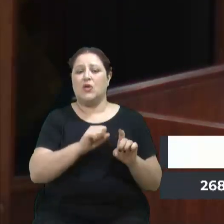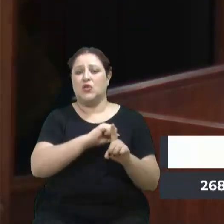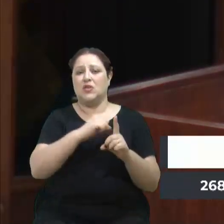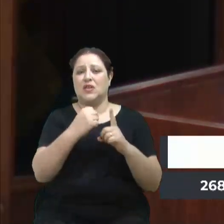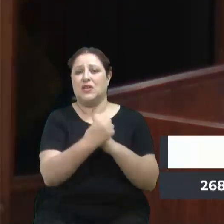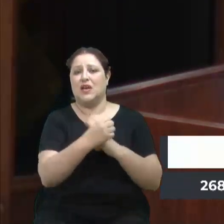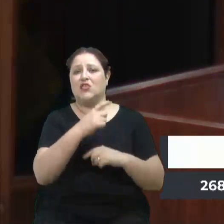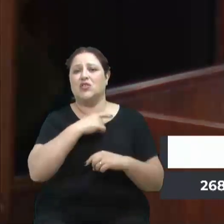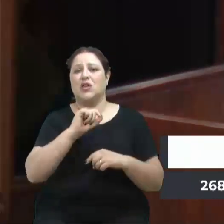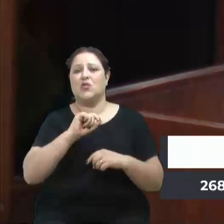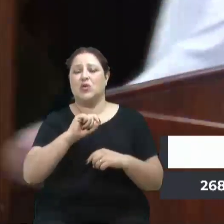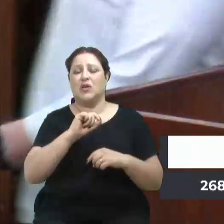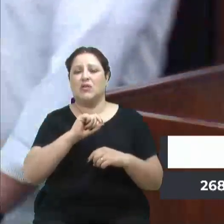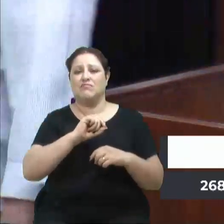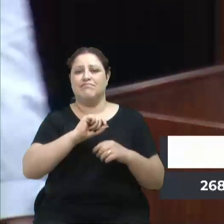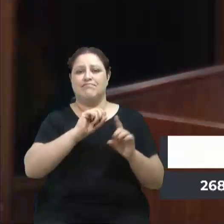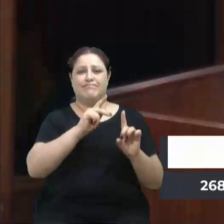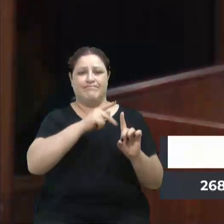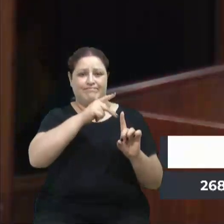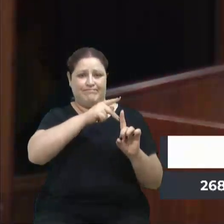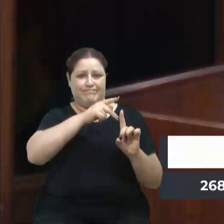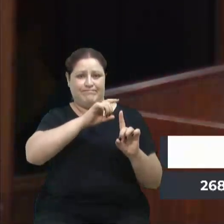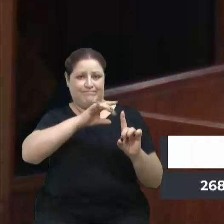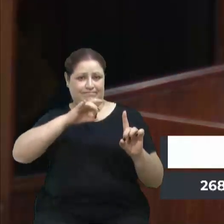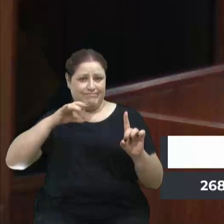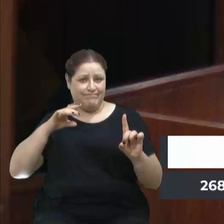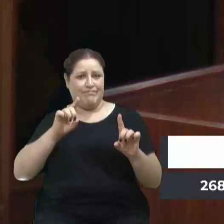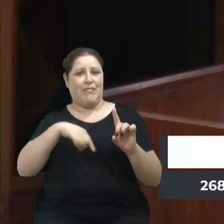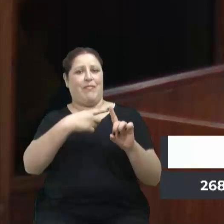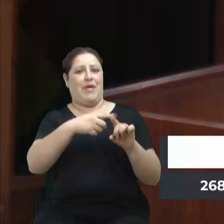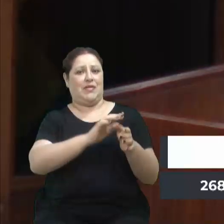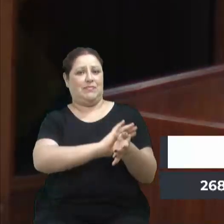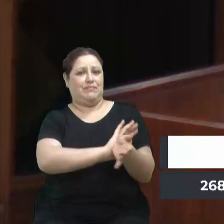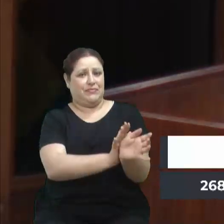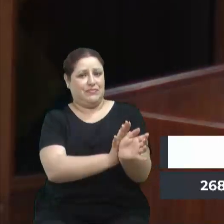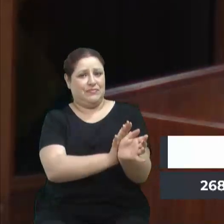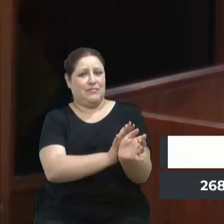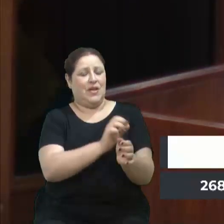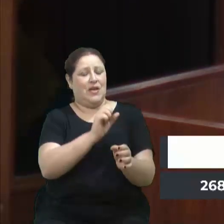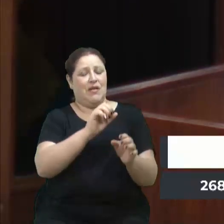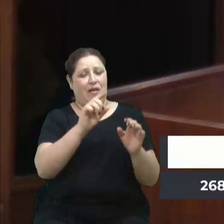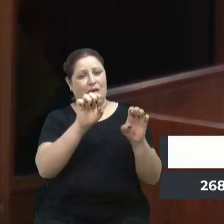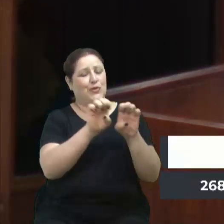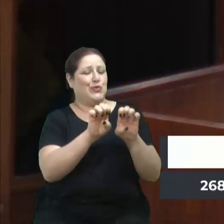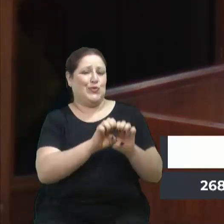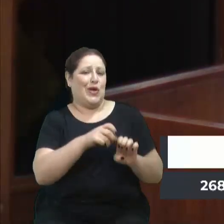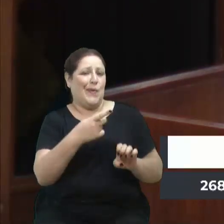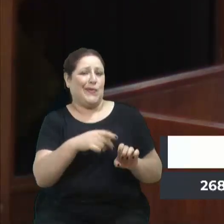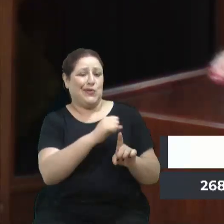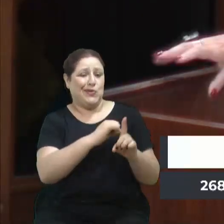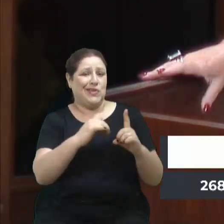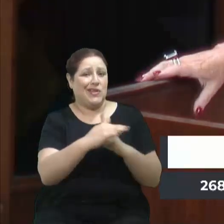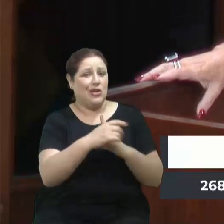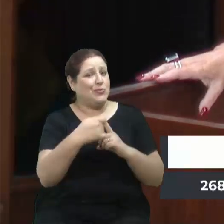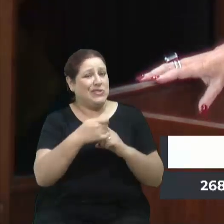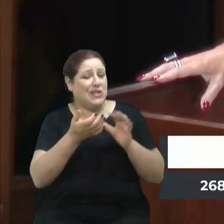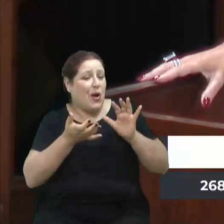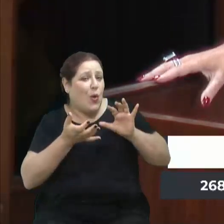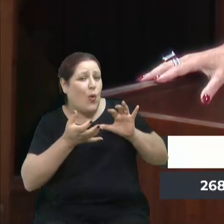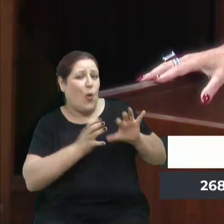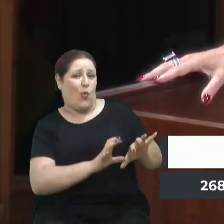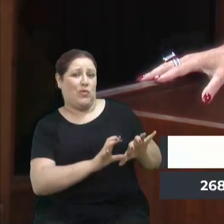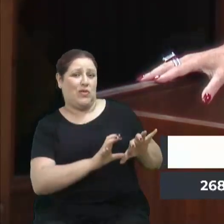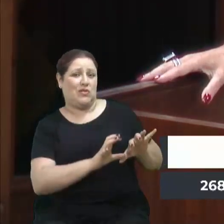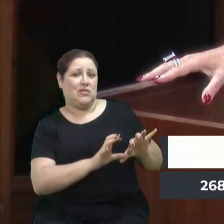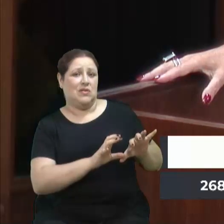sociedade que precisa ser debatida. E para concluir, eu quero dizer que nós precisamos